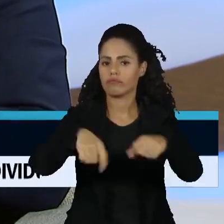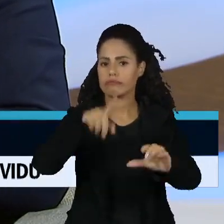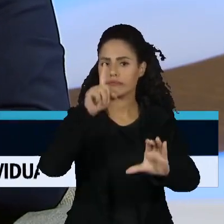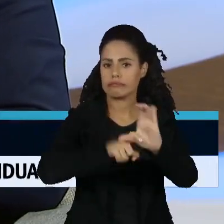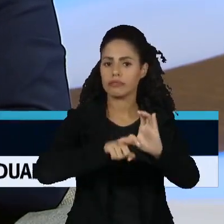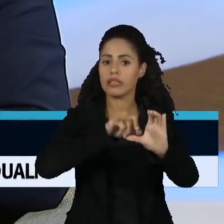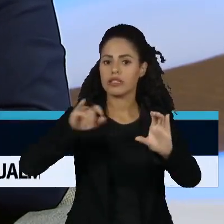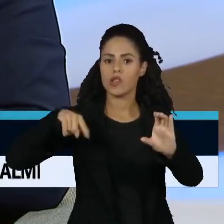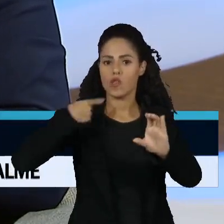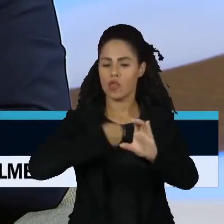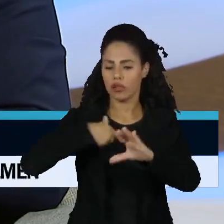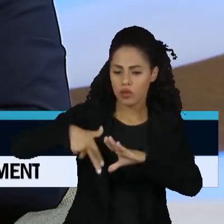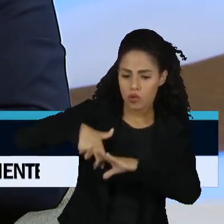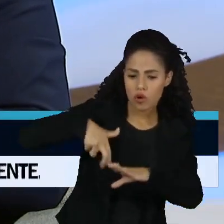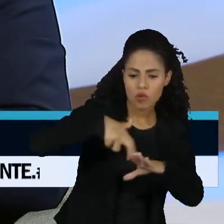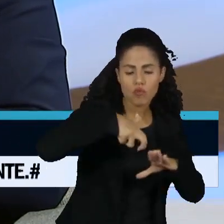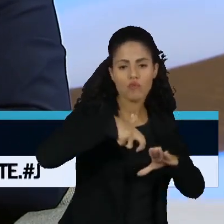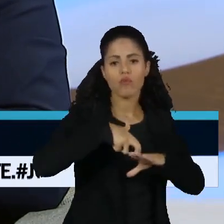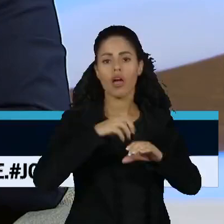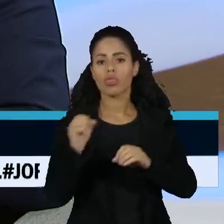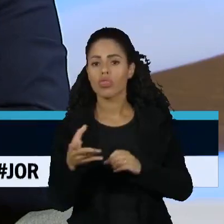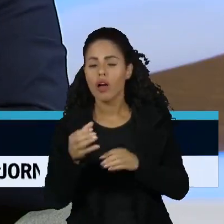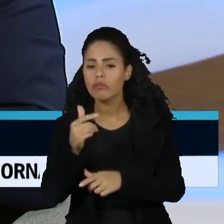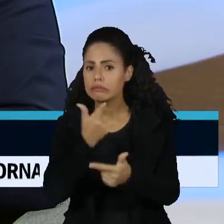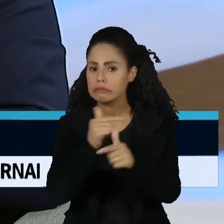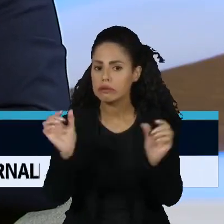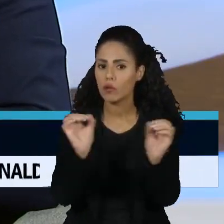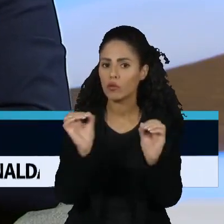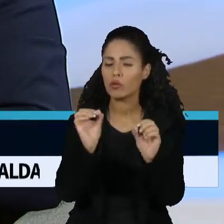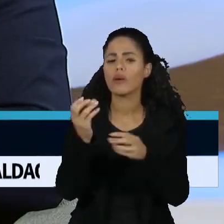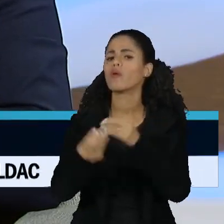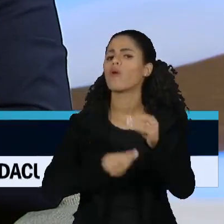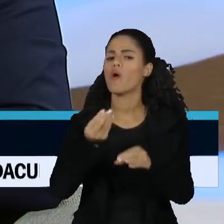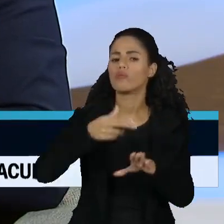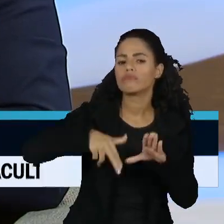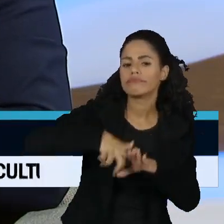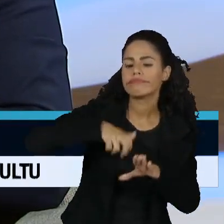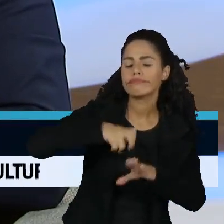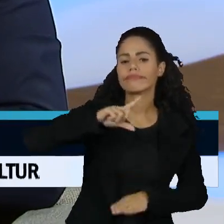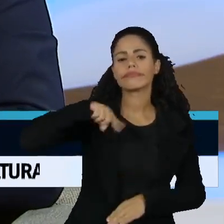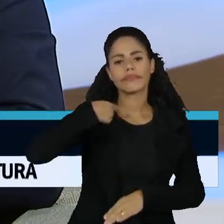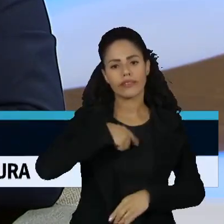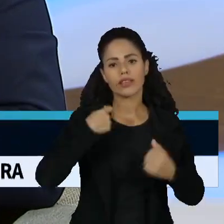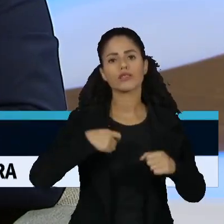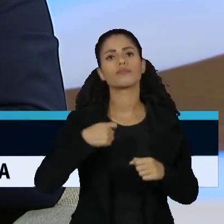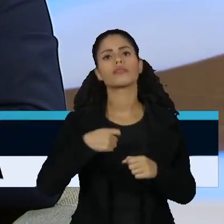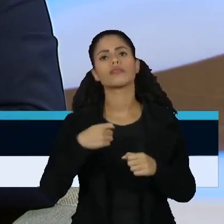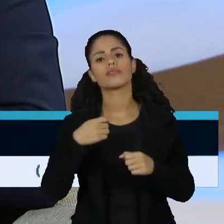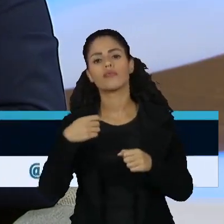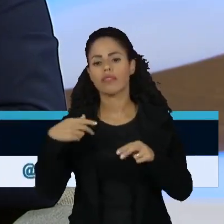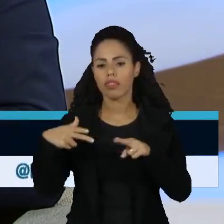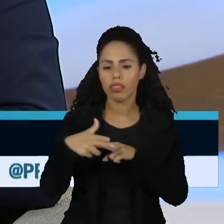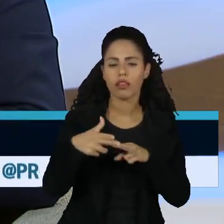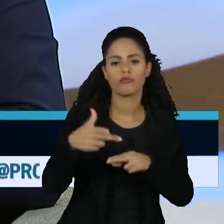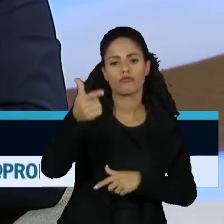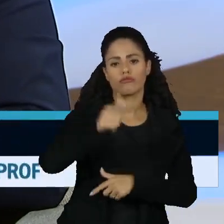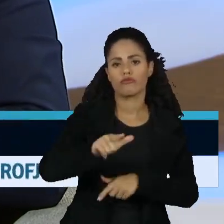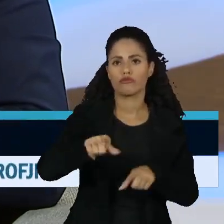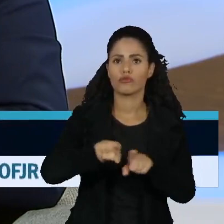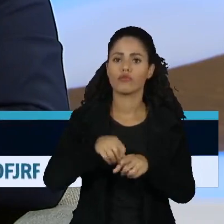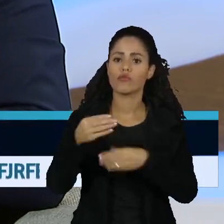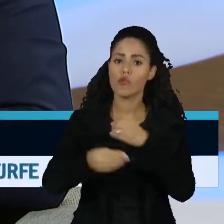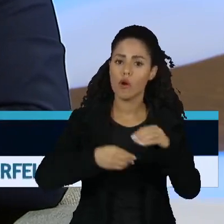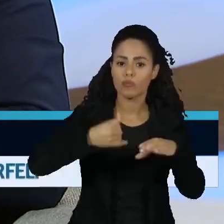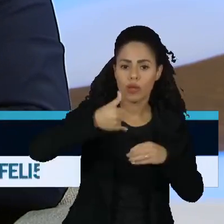tivermos essas áreas novas, de nova fronteira para explorar, nós vamos ter que importar petróleo de novo, como o Brasil, e